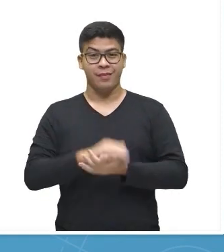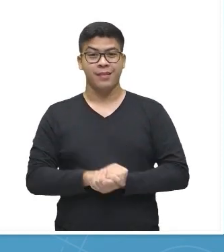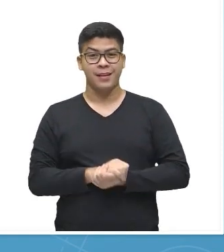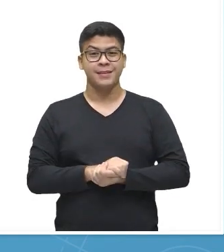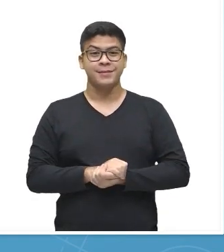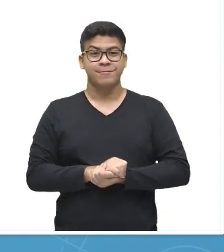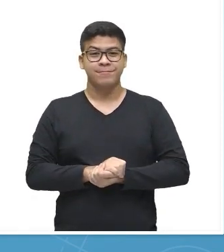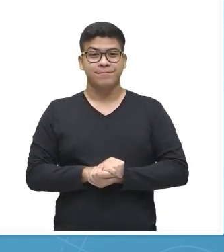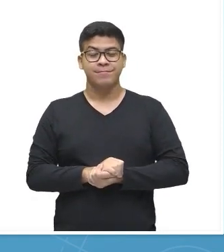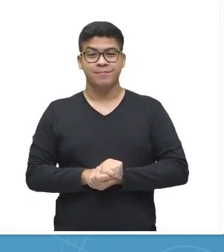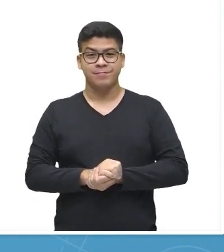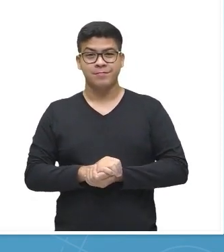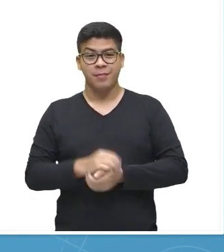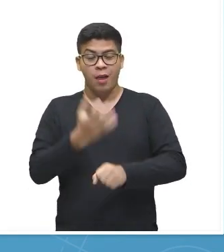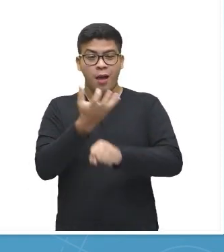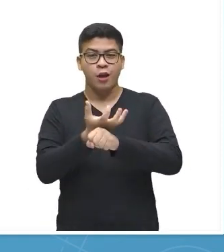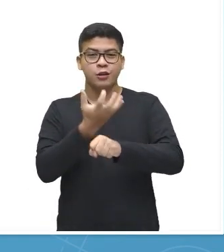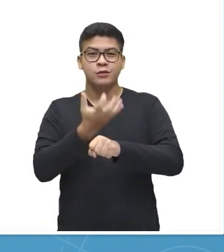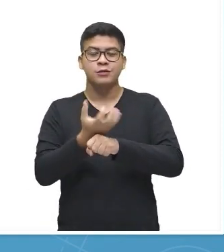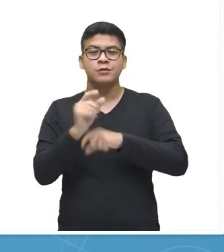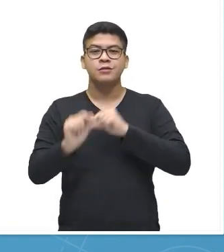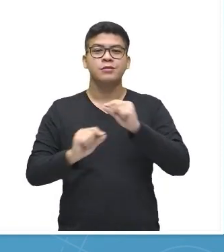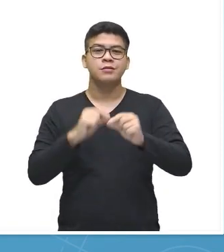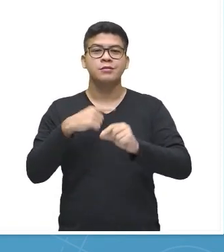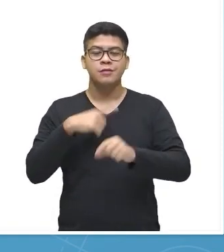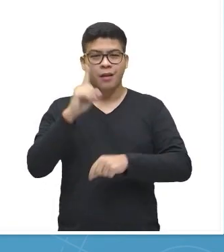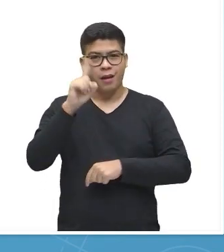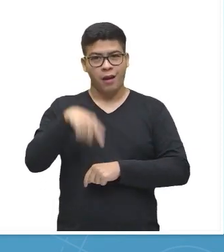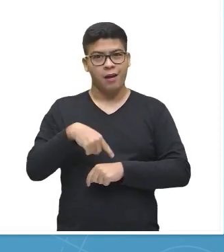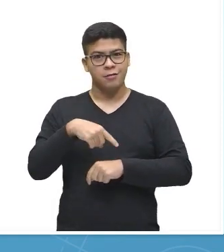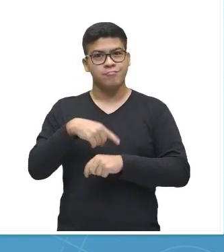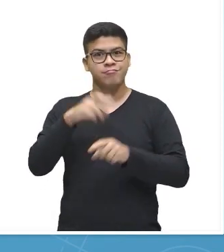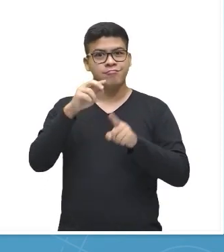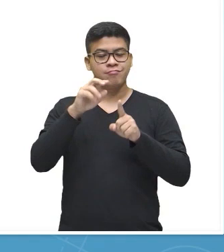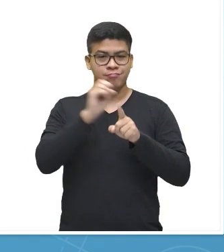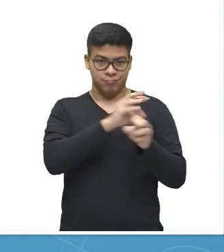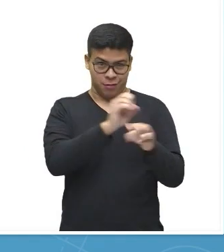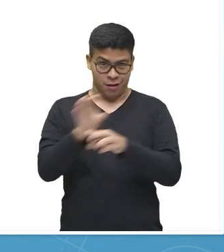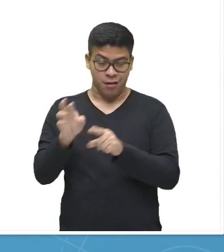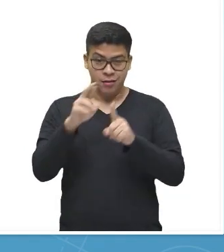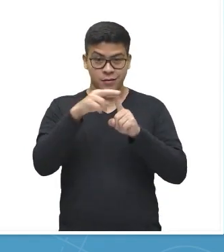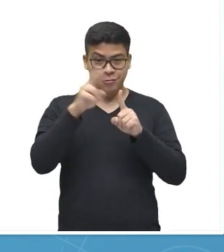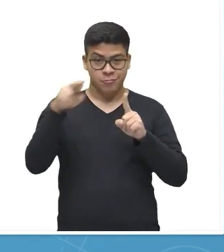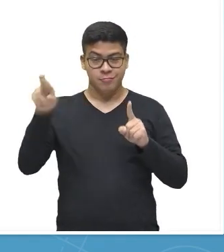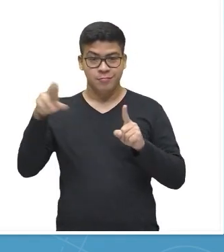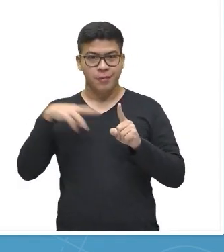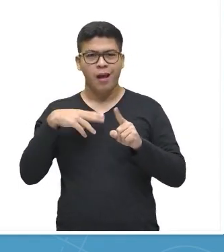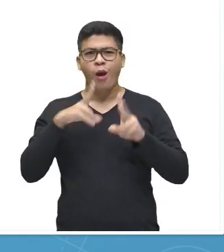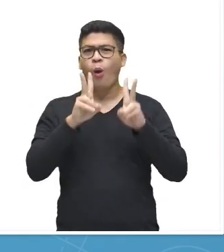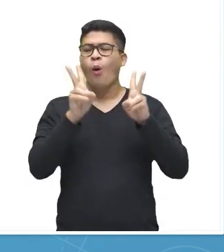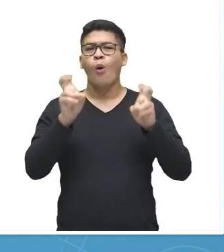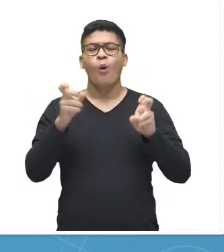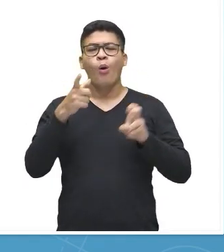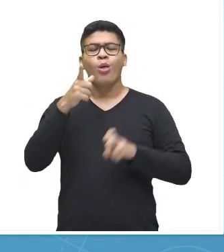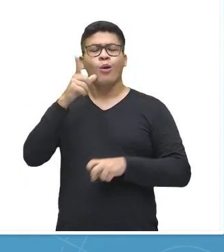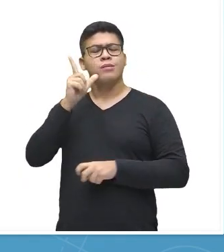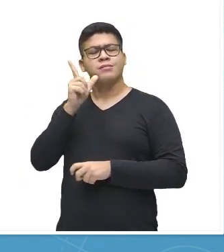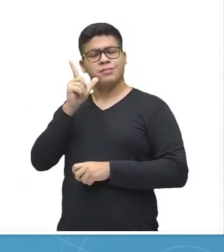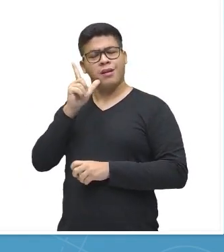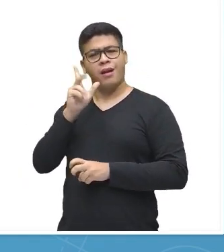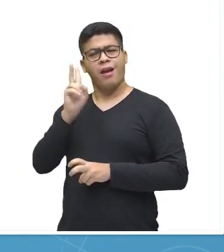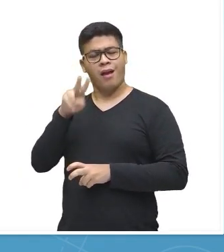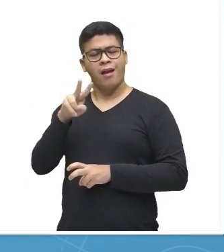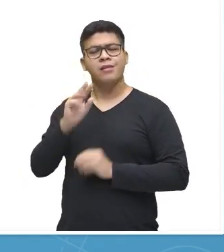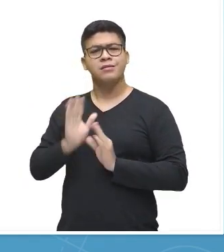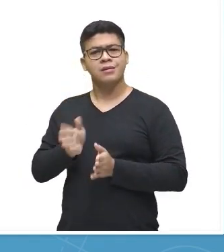Praticando. Ensino religioso na área de novo. Vamos lá ver qual foi o tema que trabalhamos